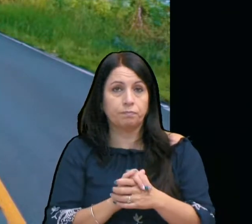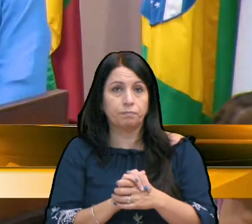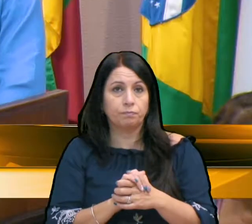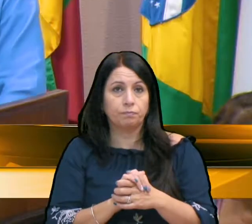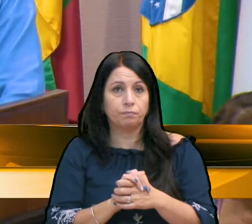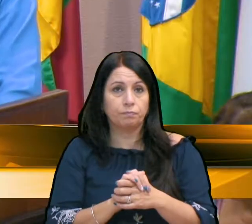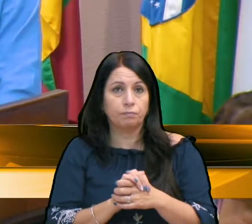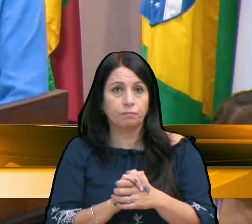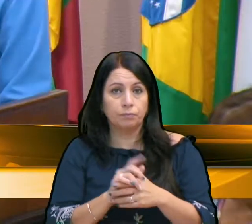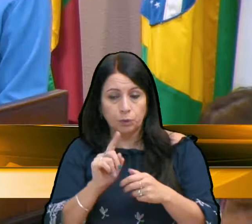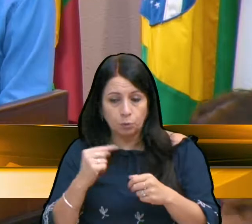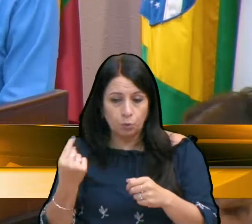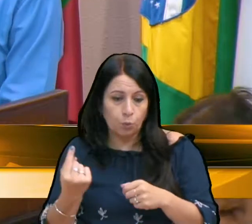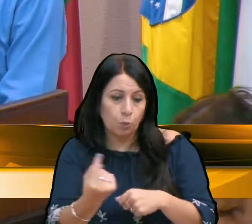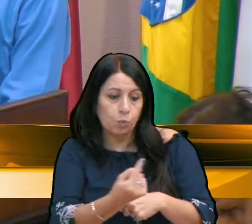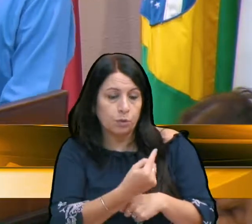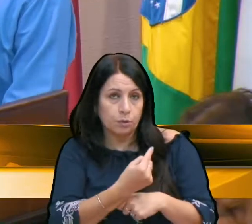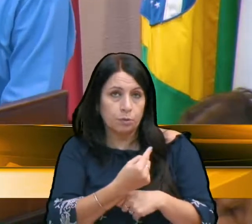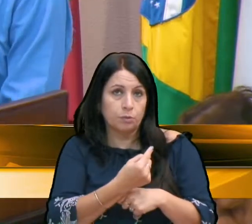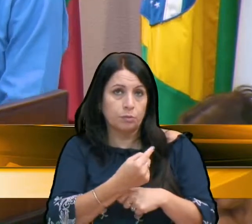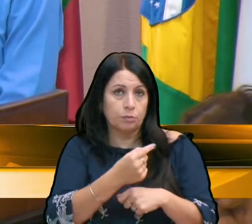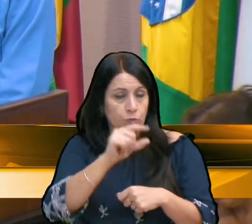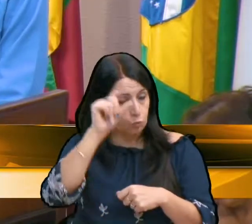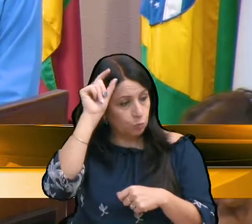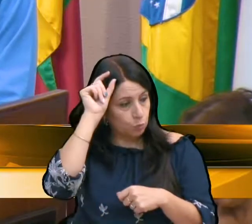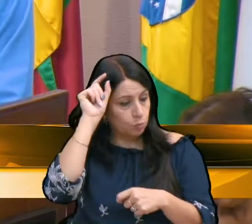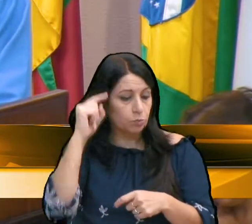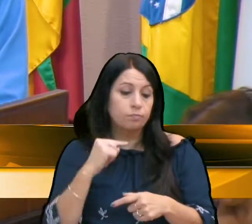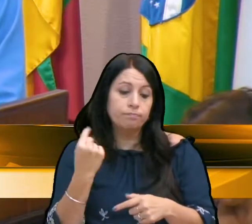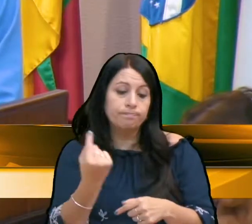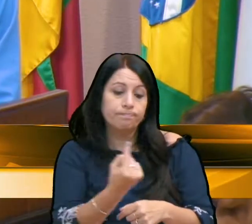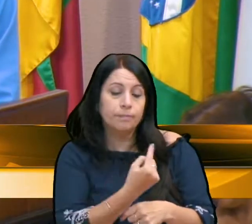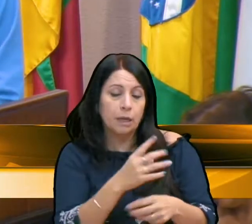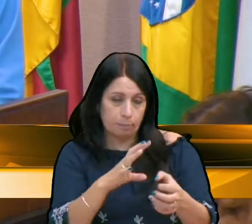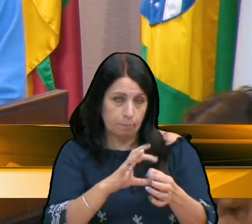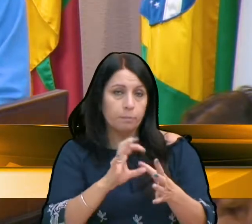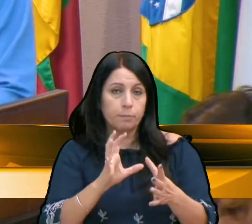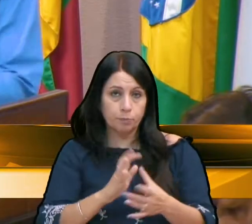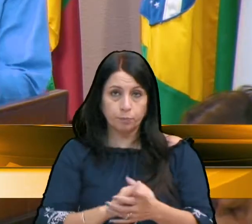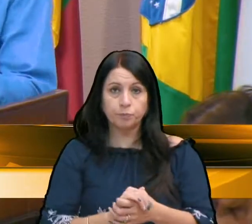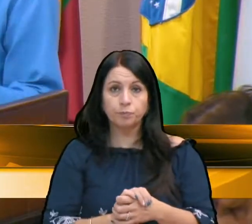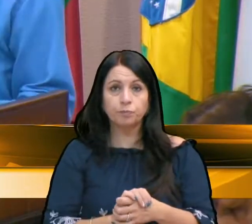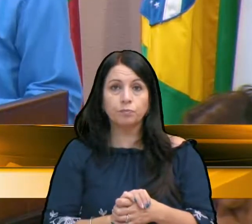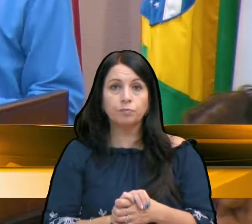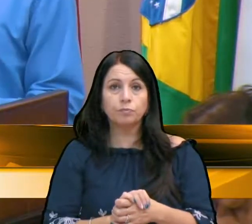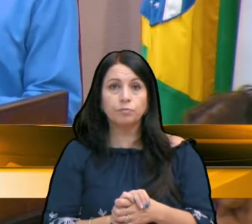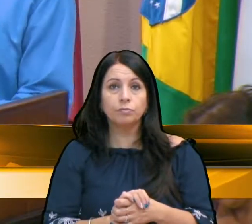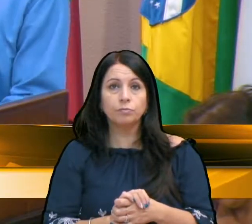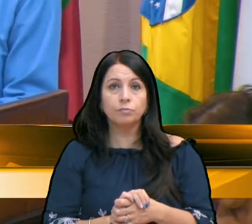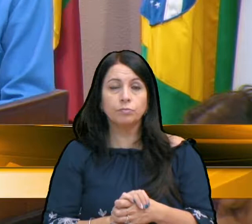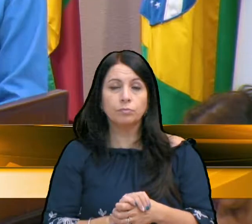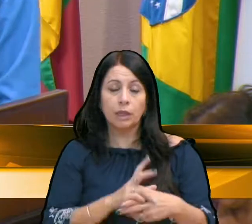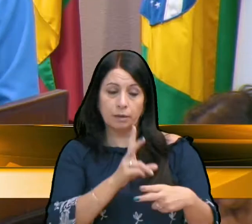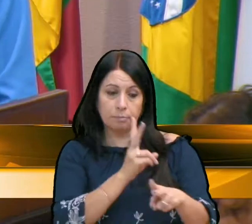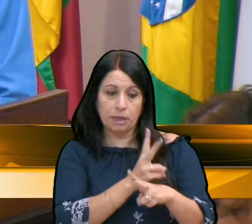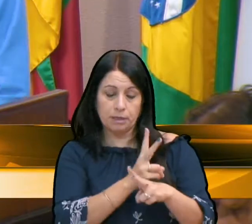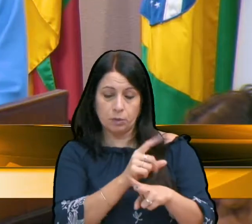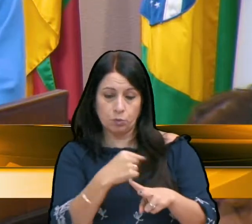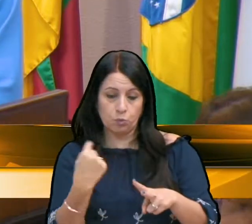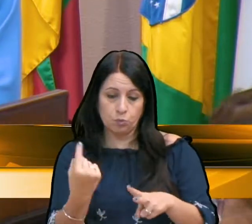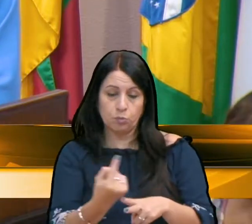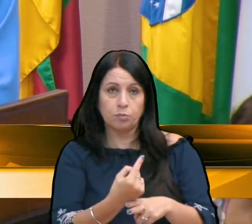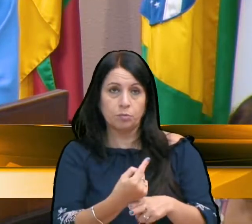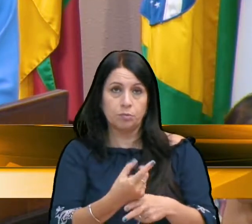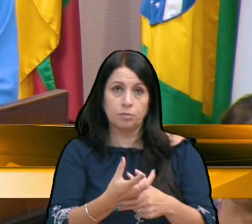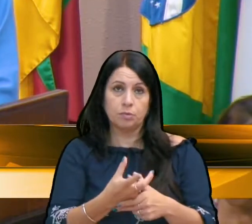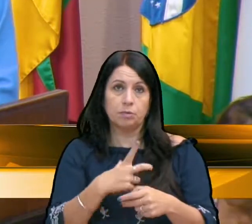um recuo, vereador Chiguera, para fazer um recuo, ela libera, cede o espaço para fazer o recuo. Então,